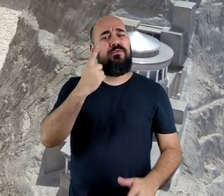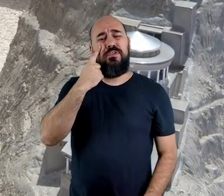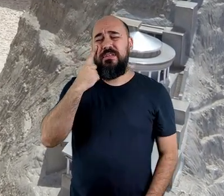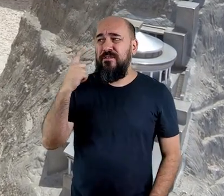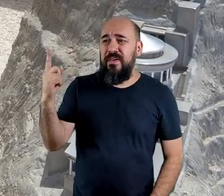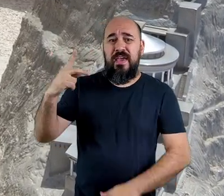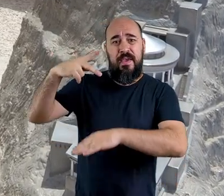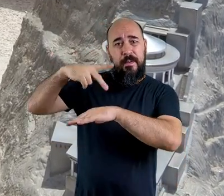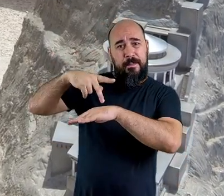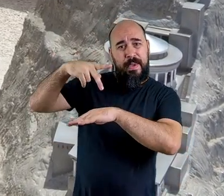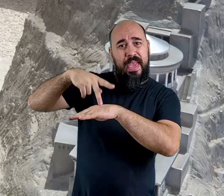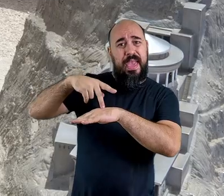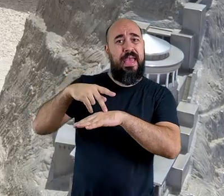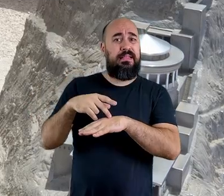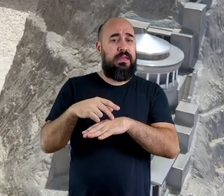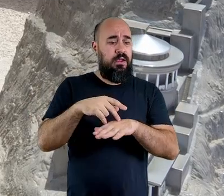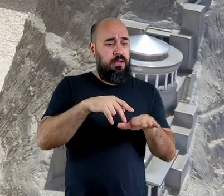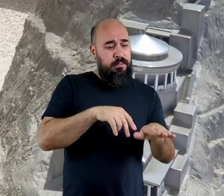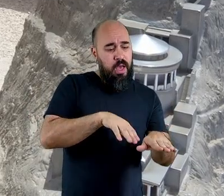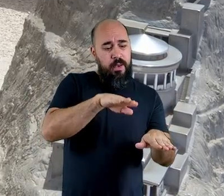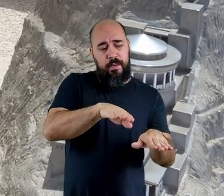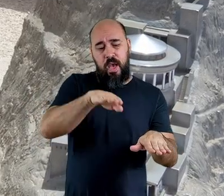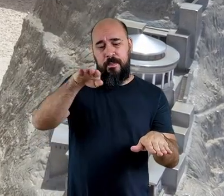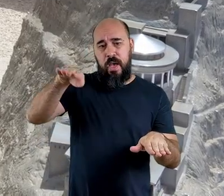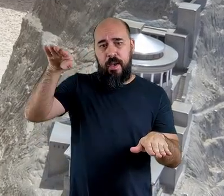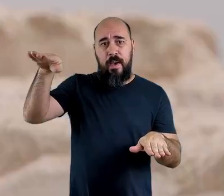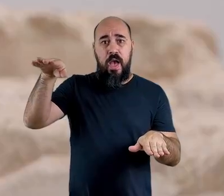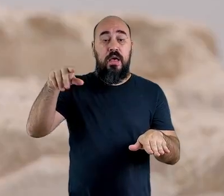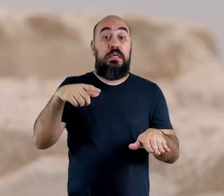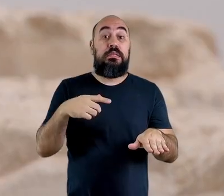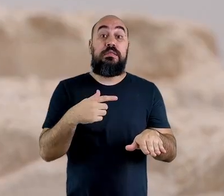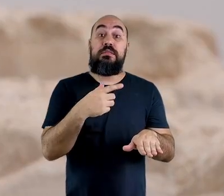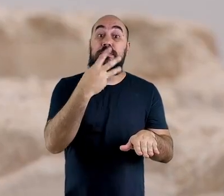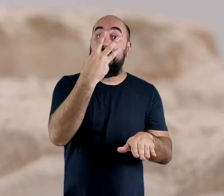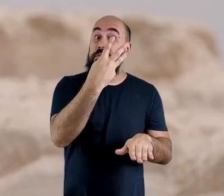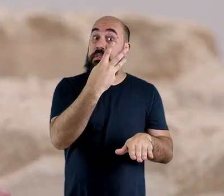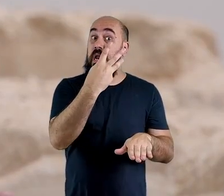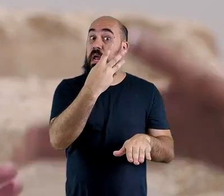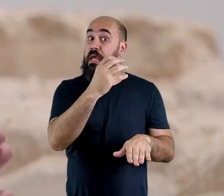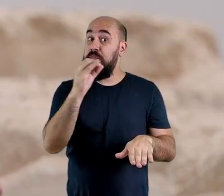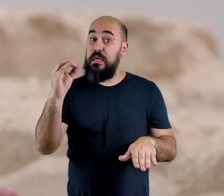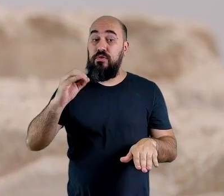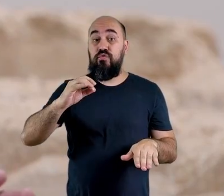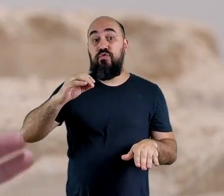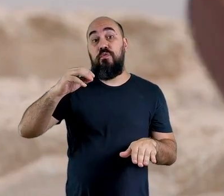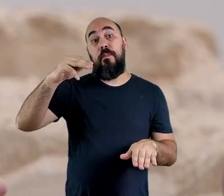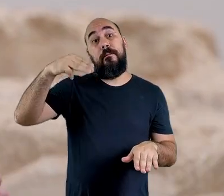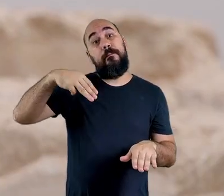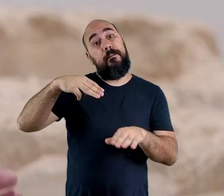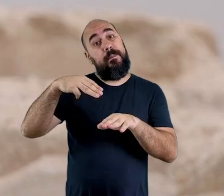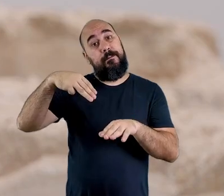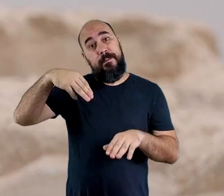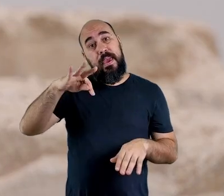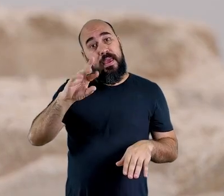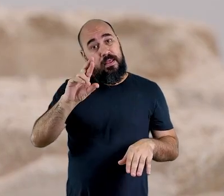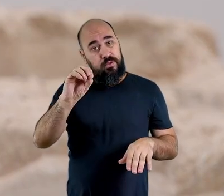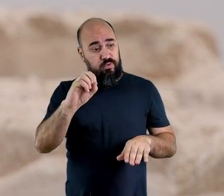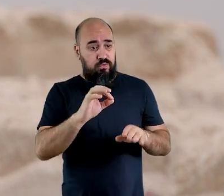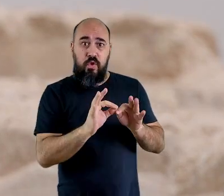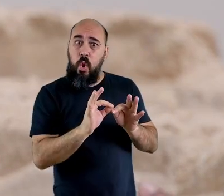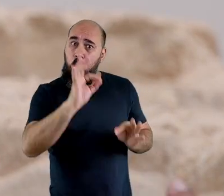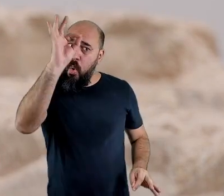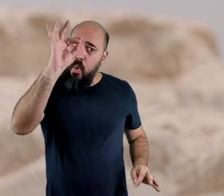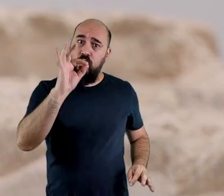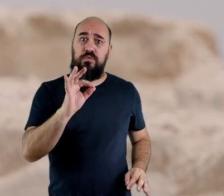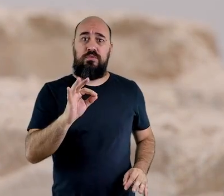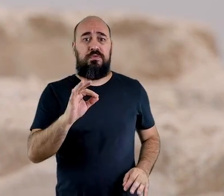em média, a 300 metros em um penhasco. Não sei quantos trabalhadores ou escravos perderam suas vidas